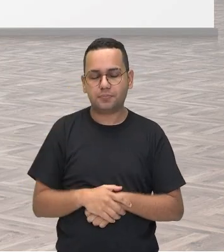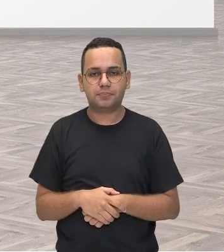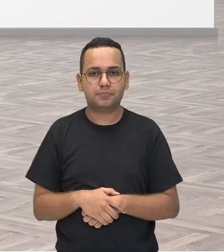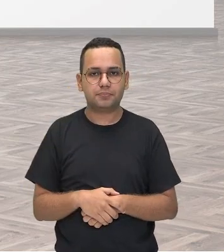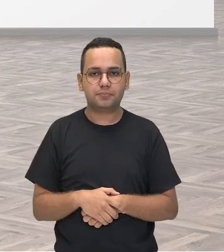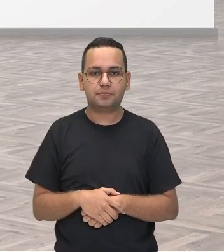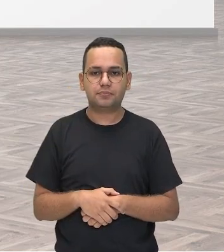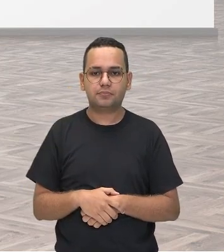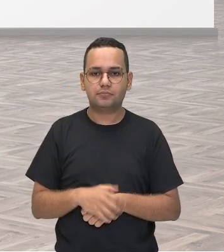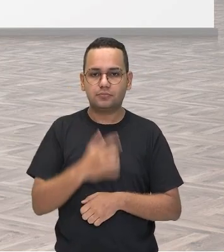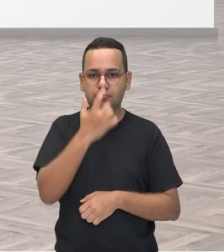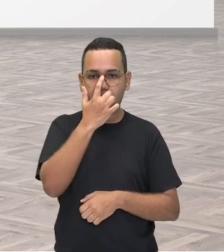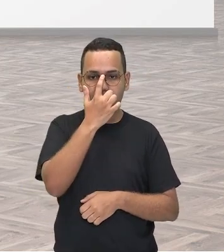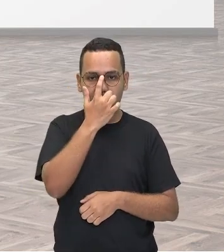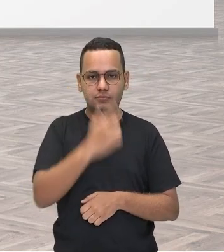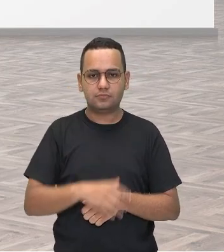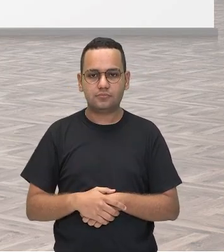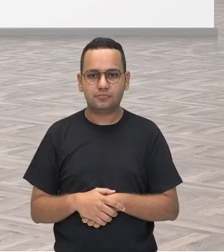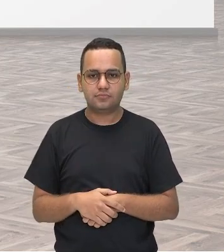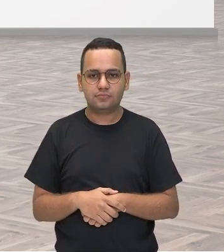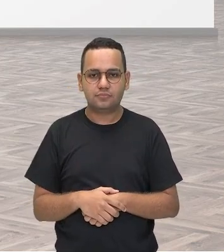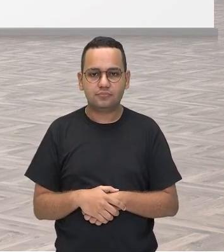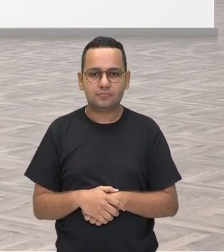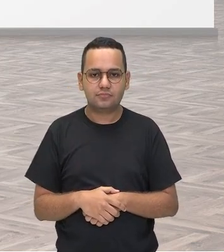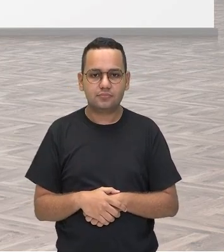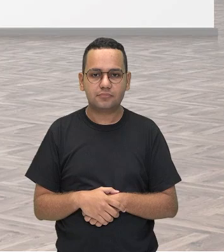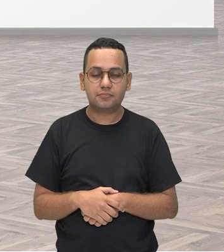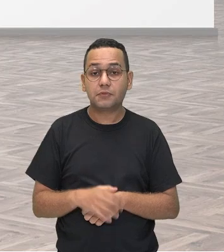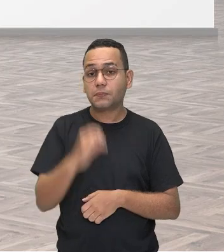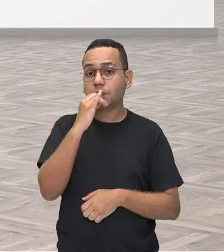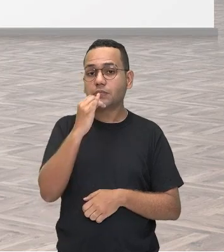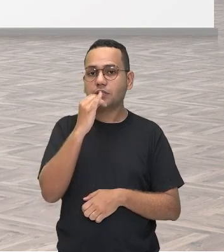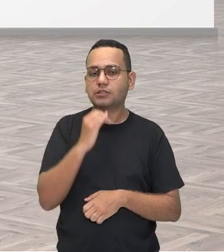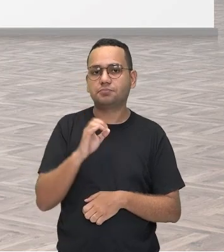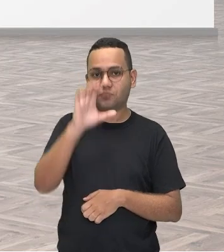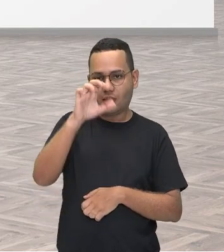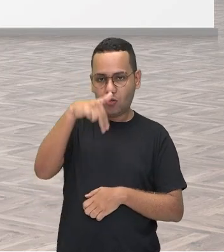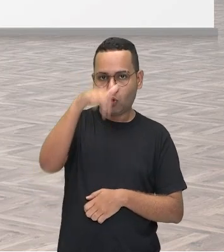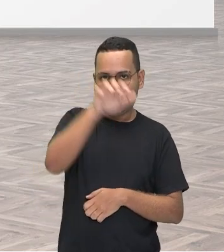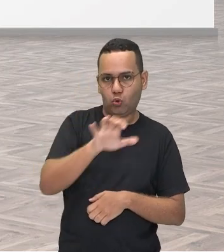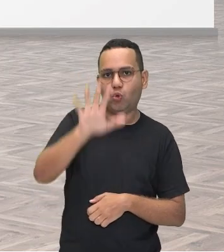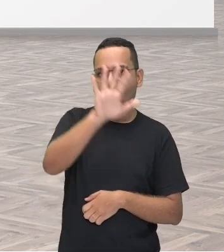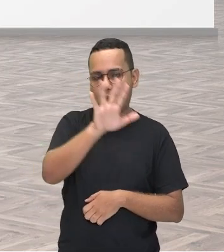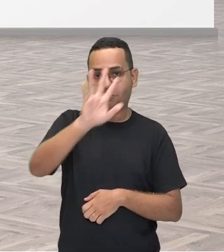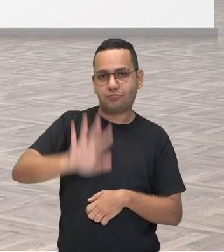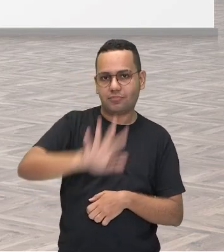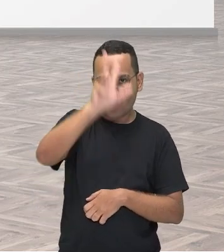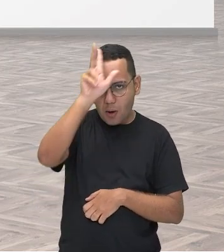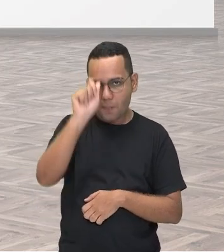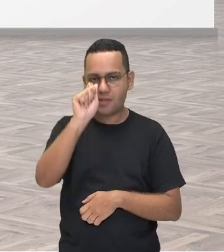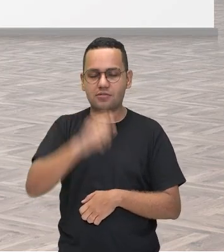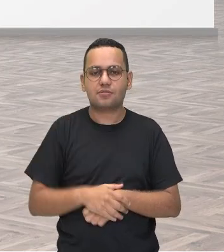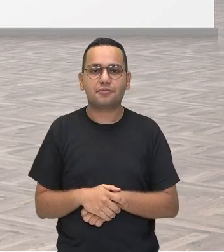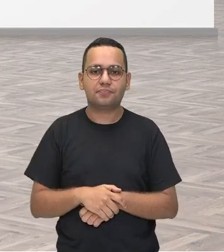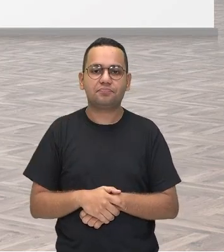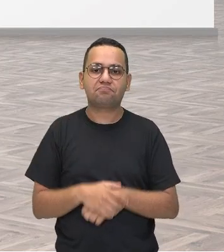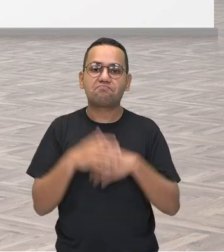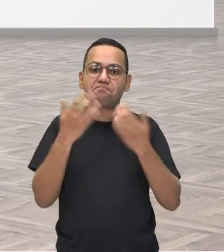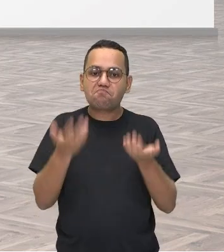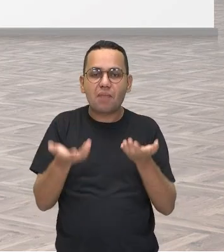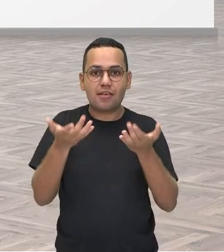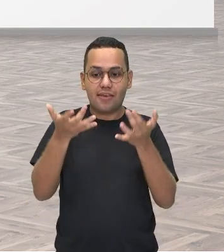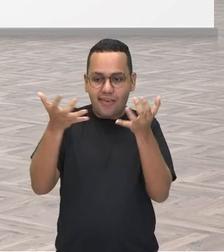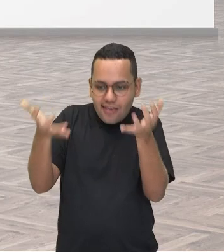culinária. Ainda mais aqui, quando a gente fala da região norte do país, o estado do Amazonas, a culinária, ela é muito